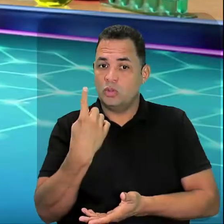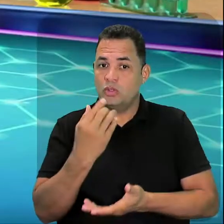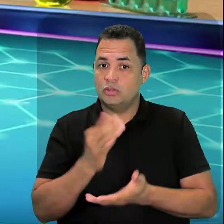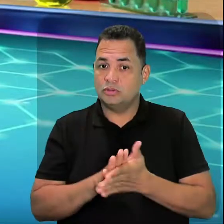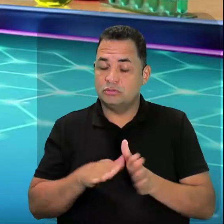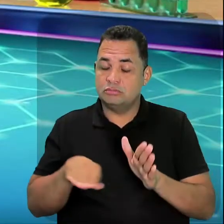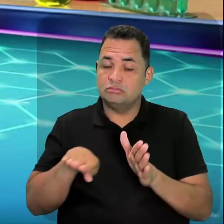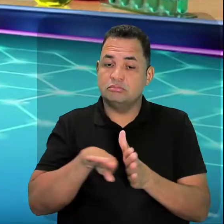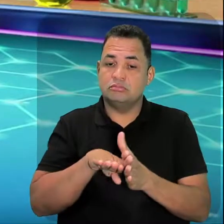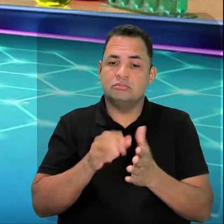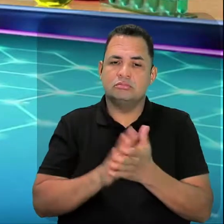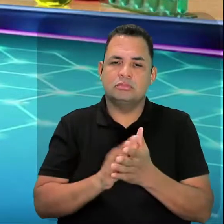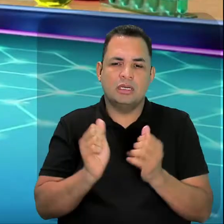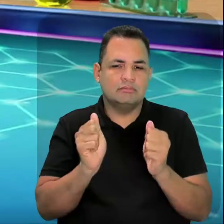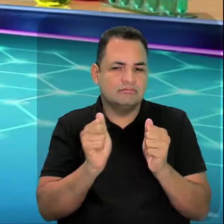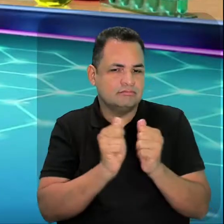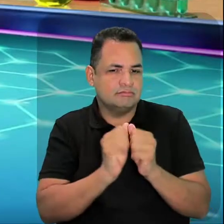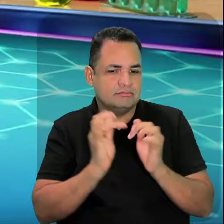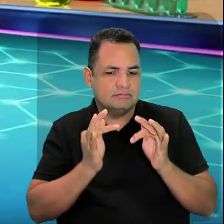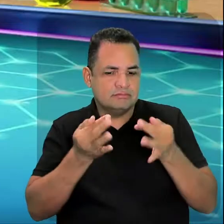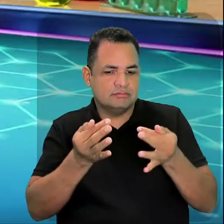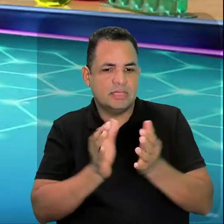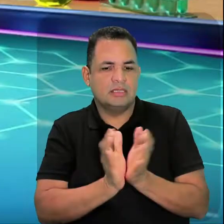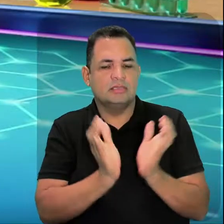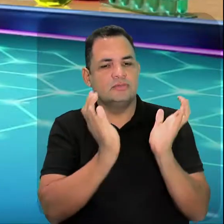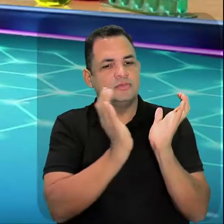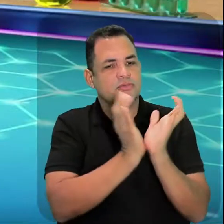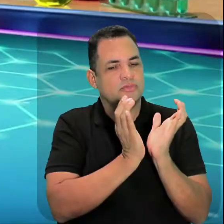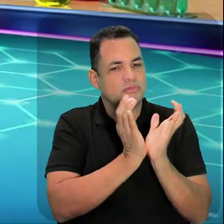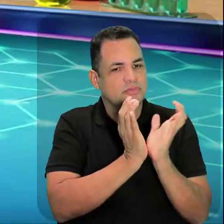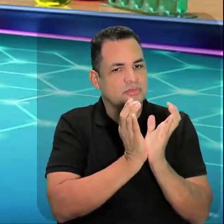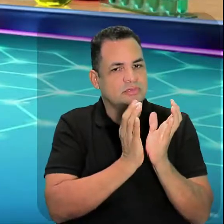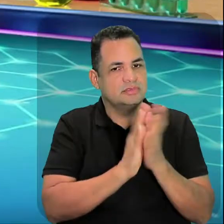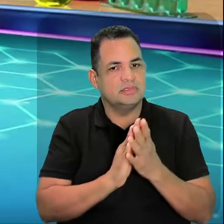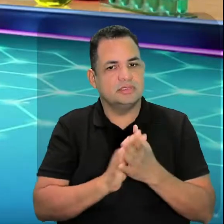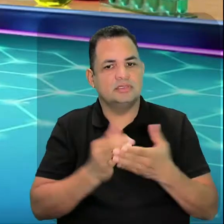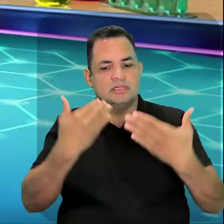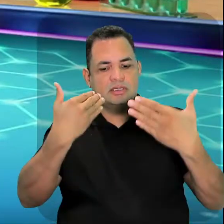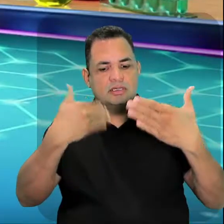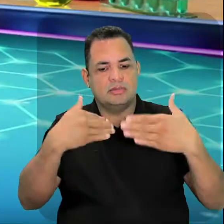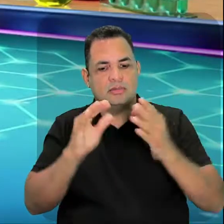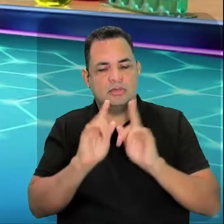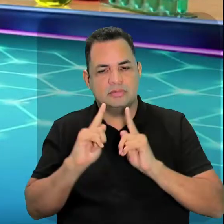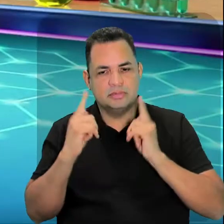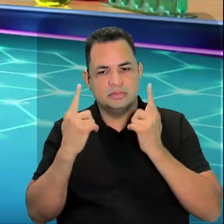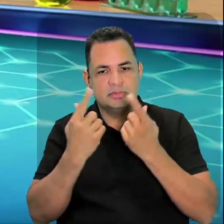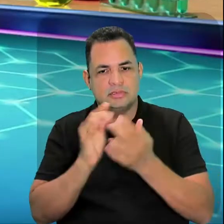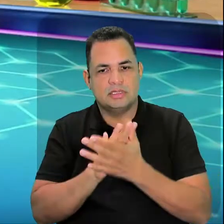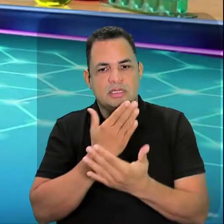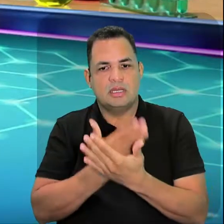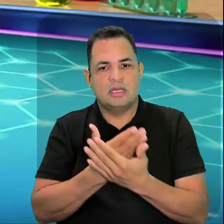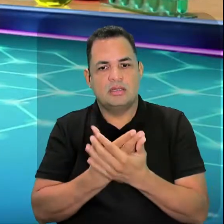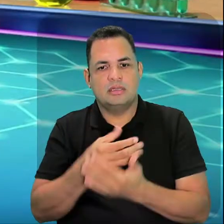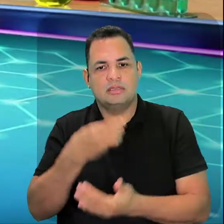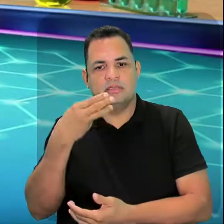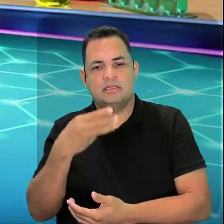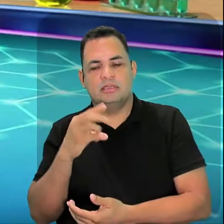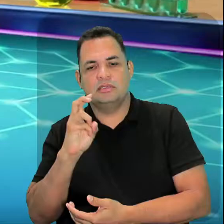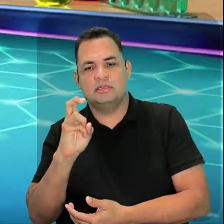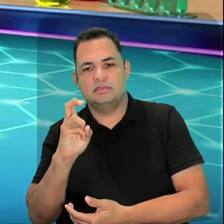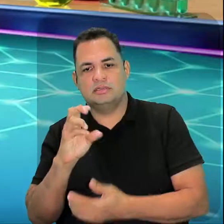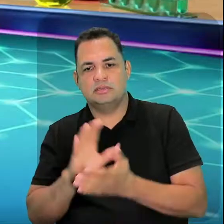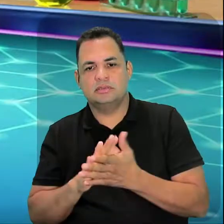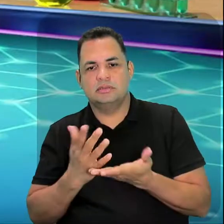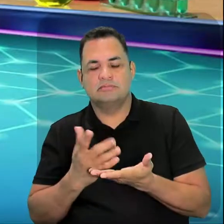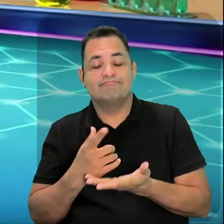chegando lá pertinho do final da nossa unidade. A nossa avaliação geral já é na aula 35, então